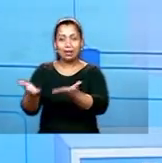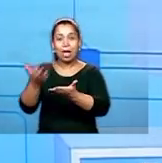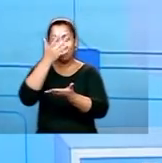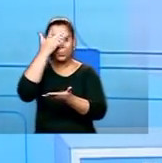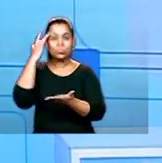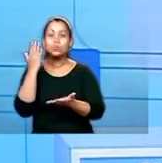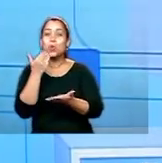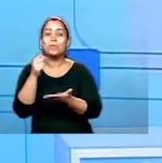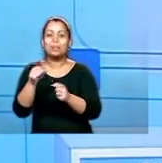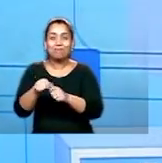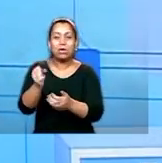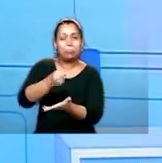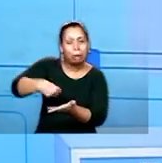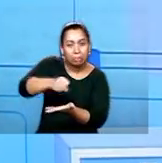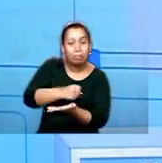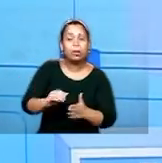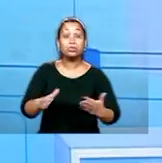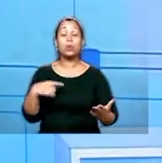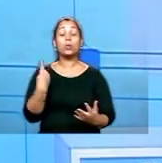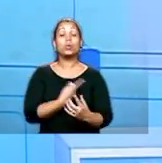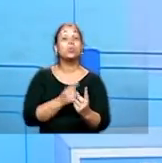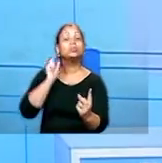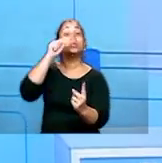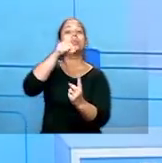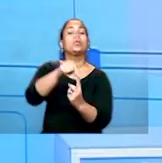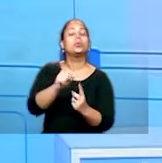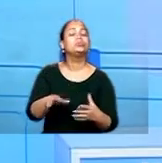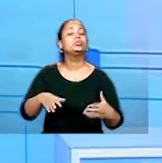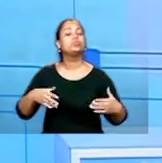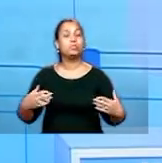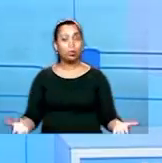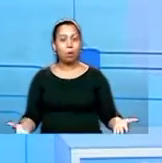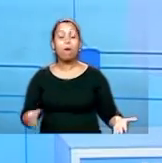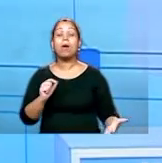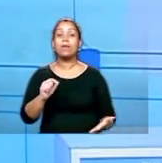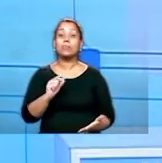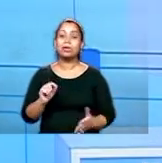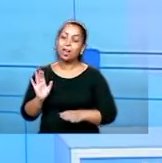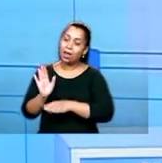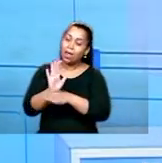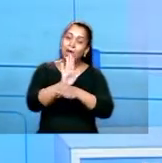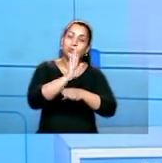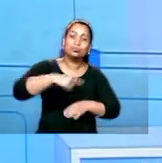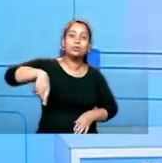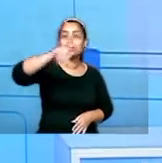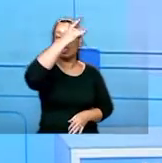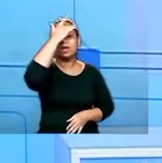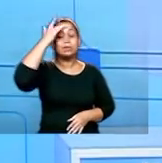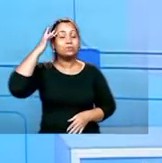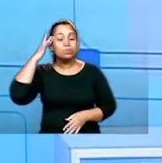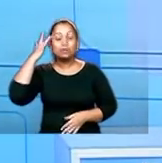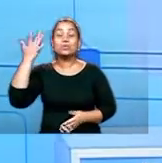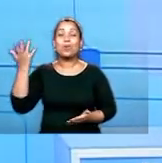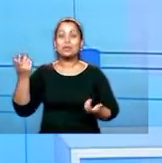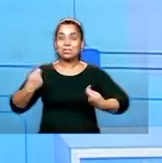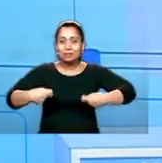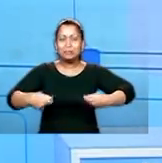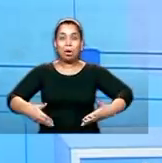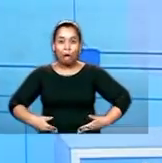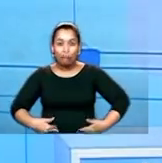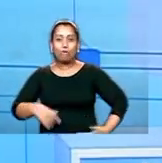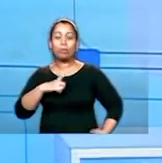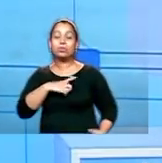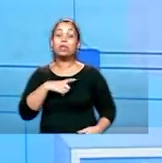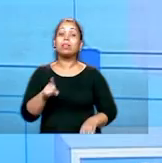fazem a refeição. Então, o nosso objetivo maior é atender as pessoas em vulnerabilidade, né? E